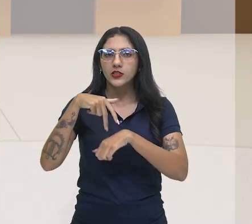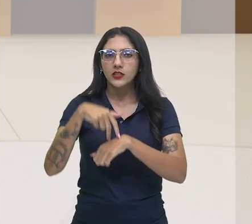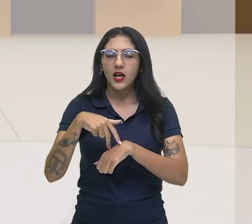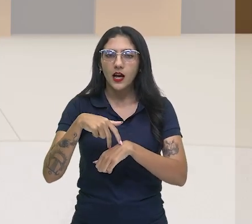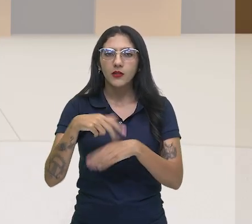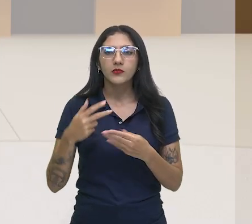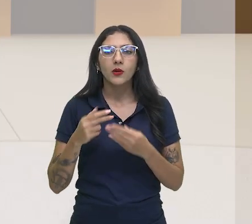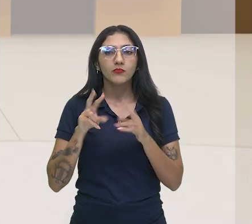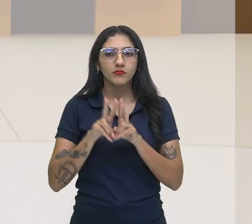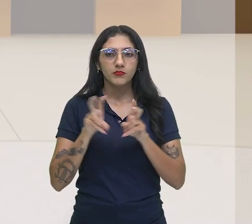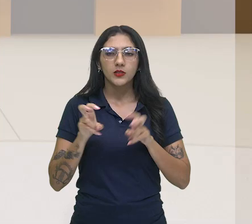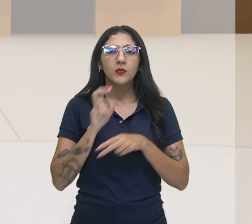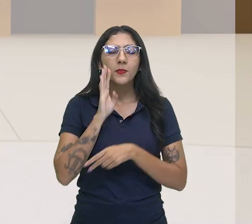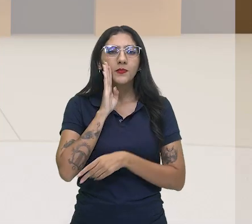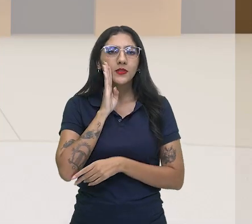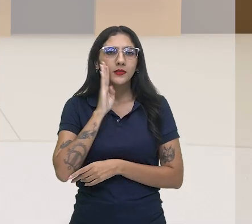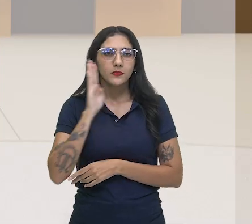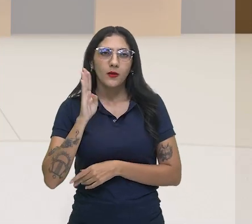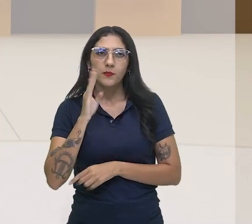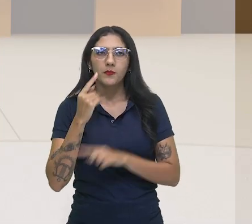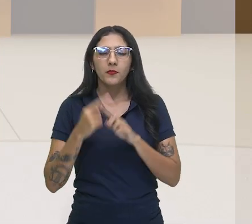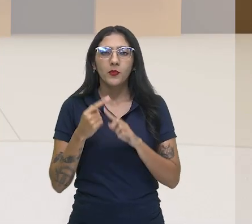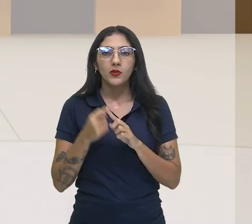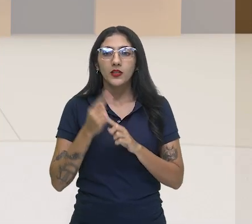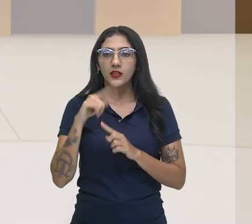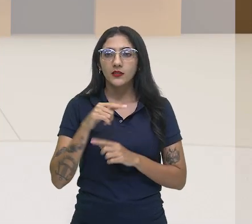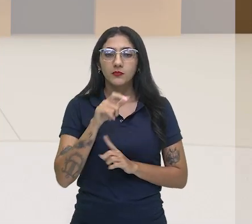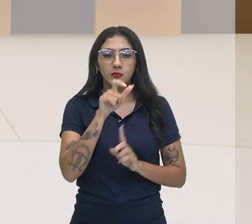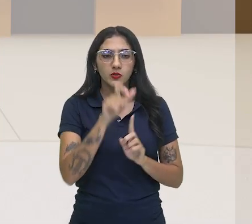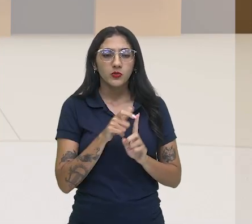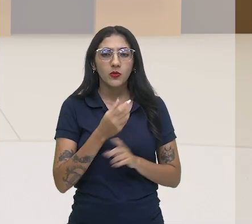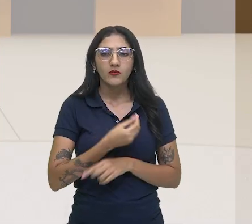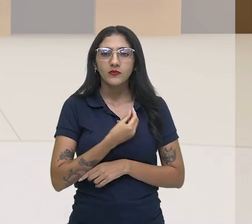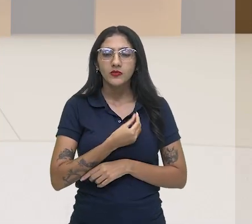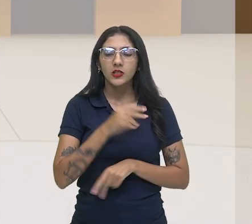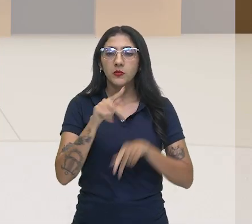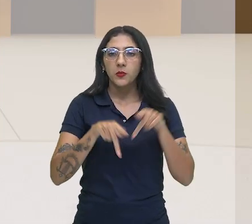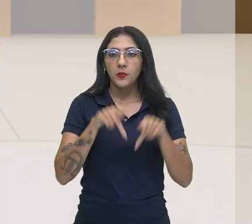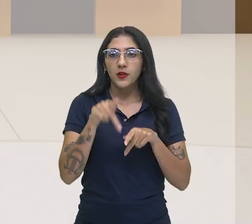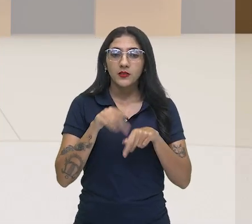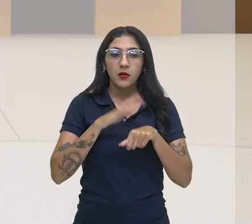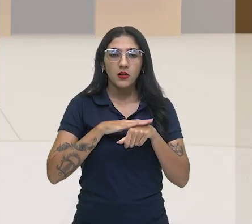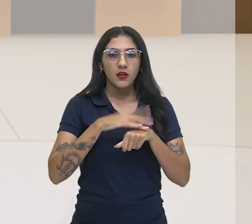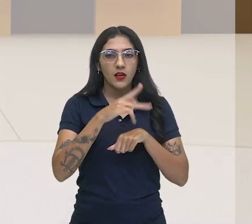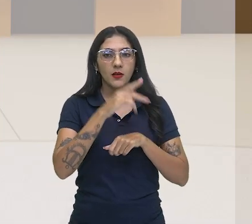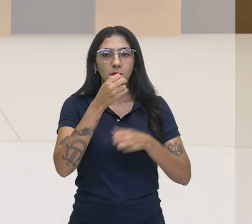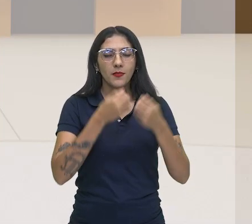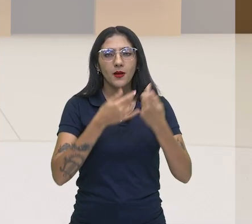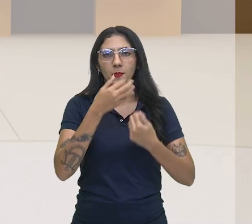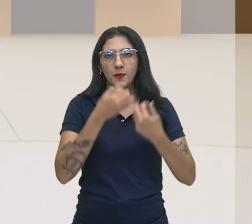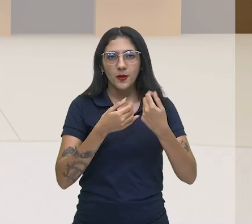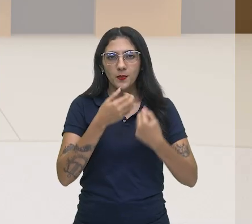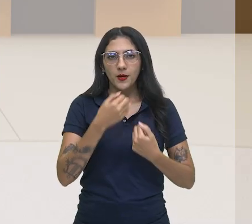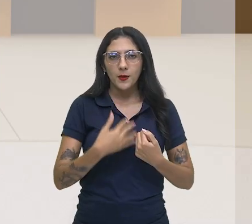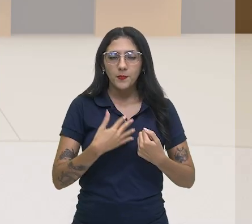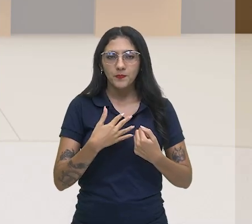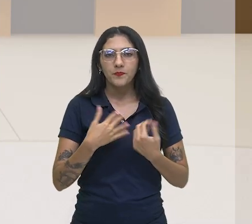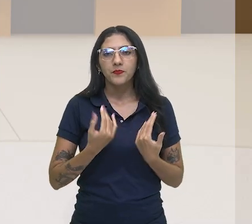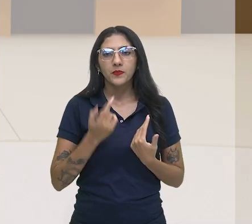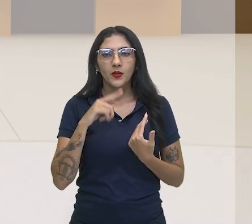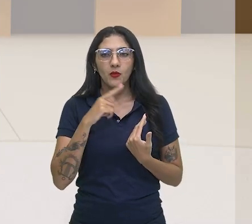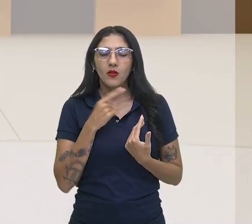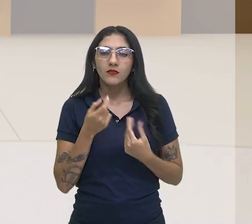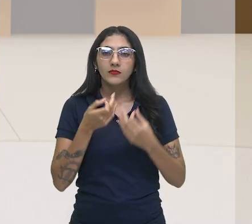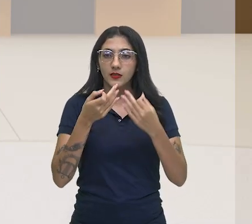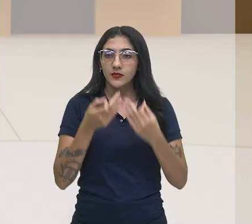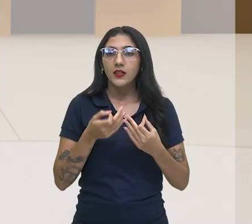deveria aparecer, porque é a pessoa, um povo originário, falando a respeito do povo originário. Então, para mim, a entrevista é um